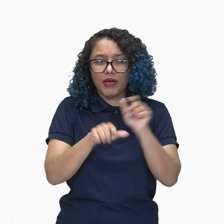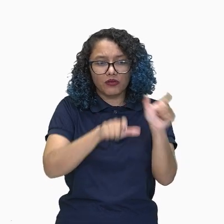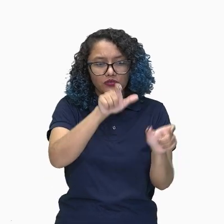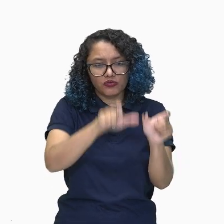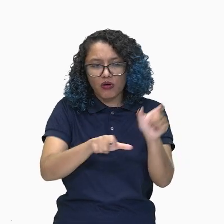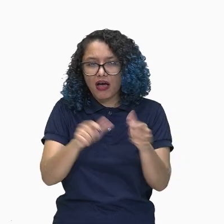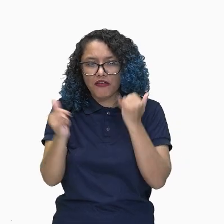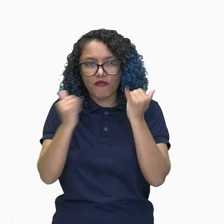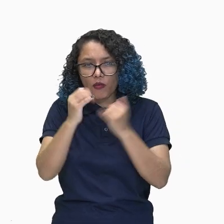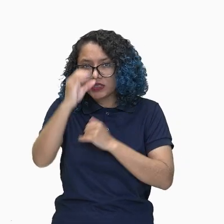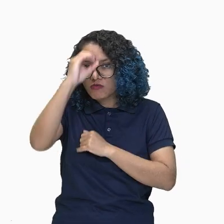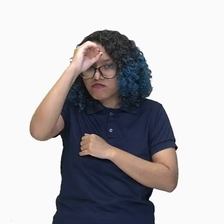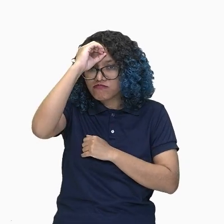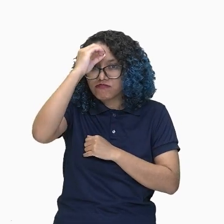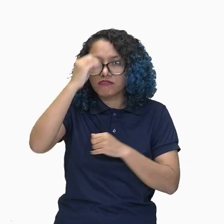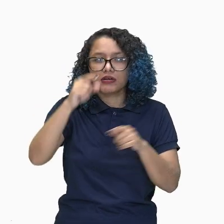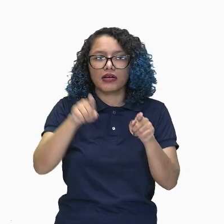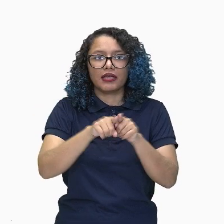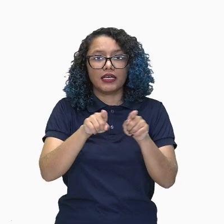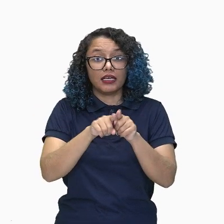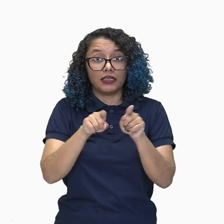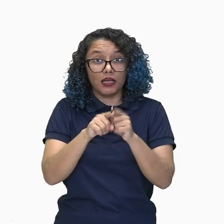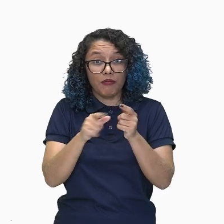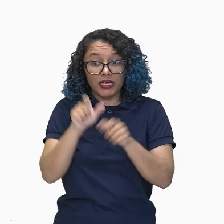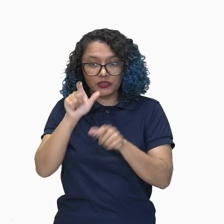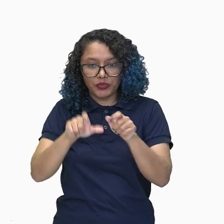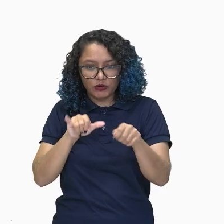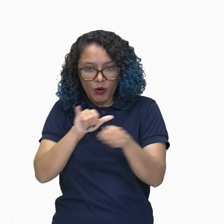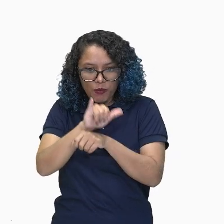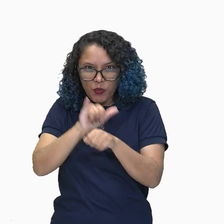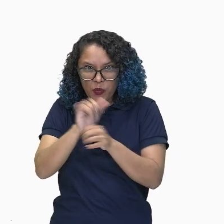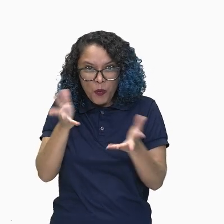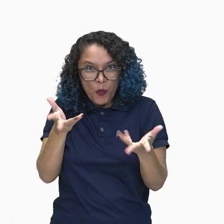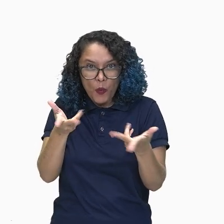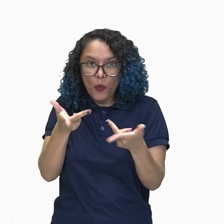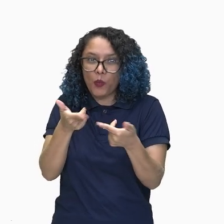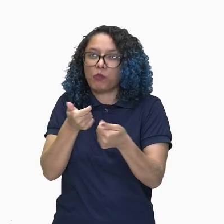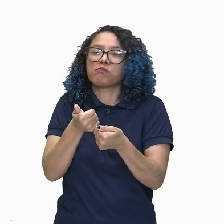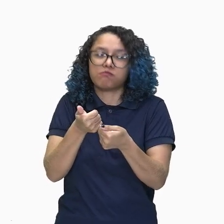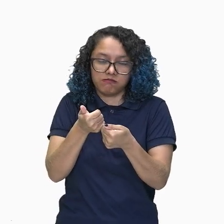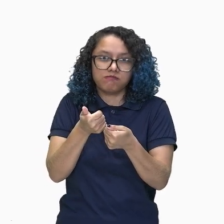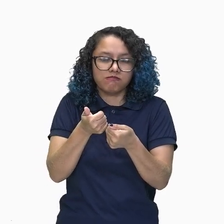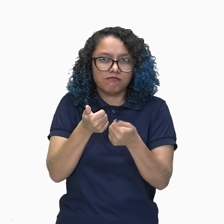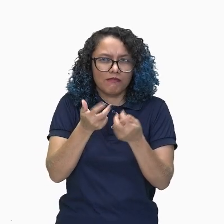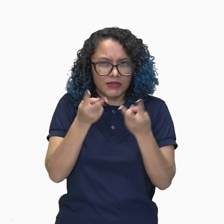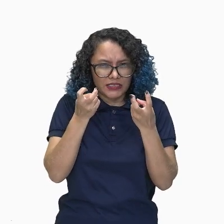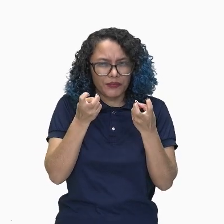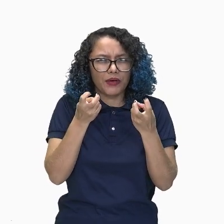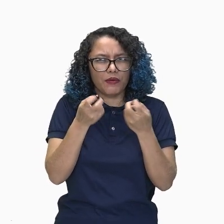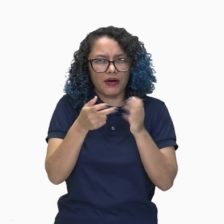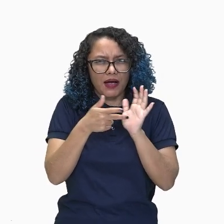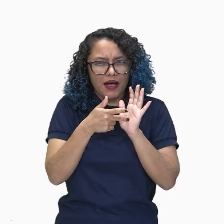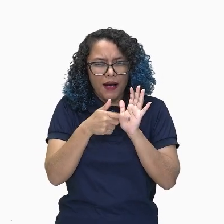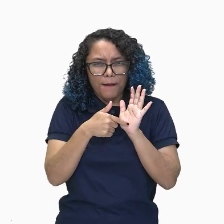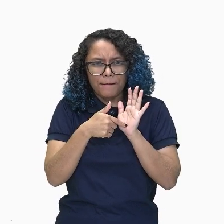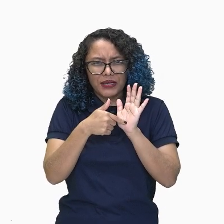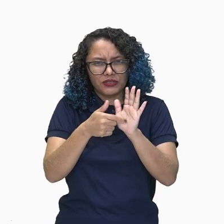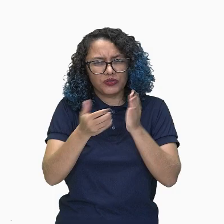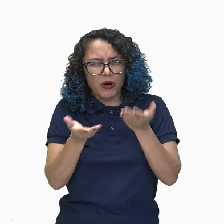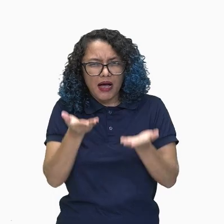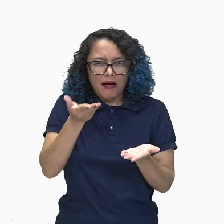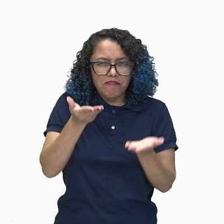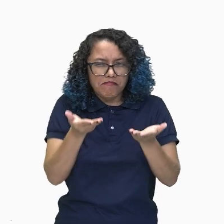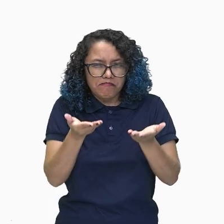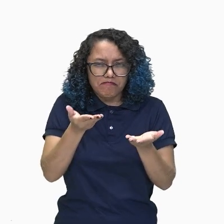e sofisticação cada vez maior dos golpistas. Observem que essa pessoa aí, ela faz uma ponderação, ela faz